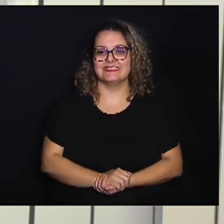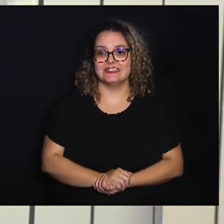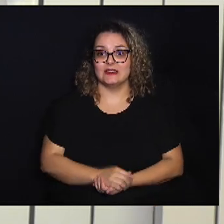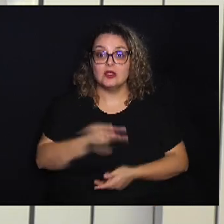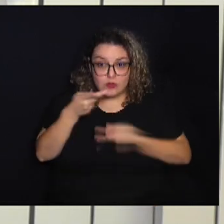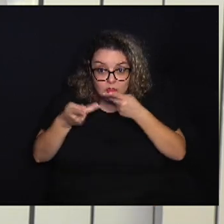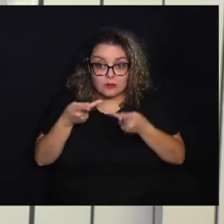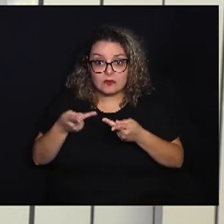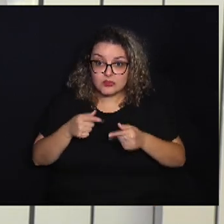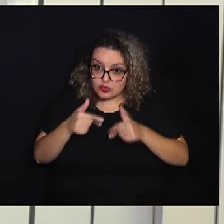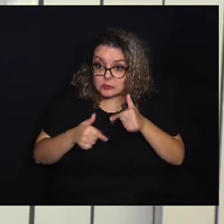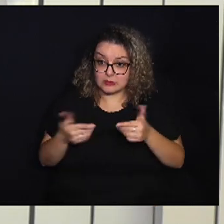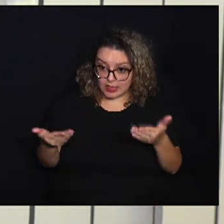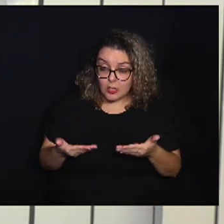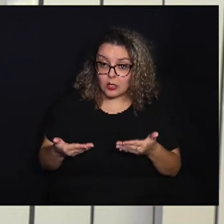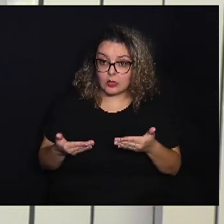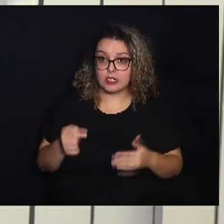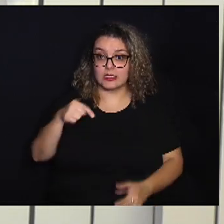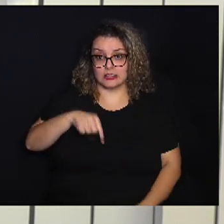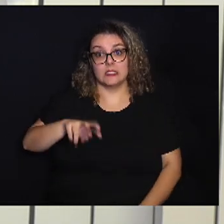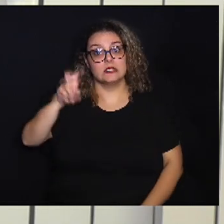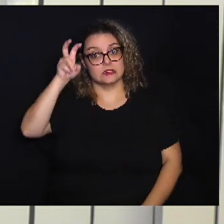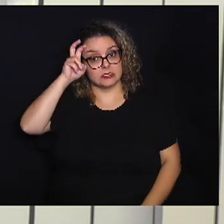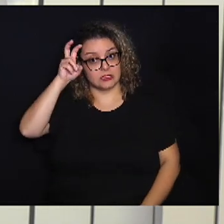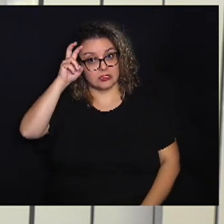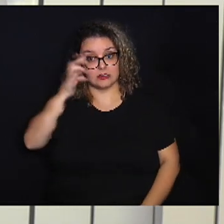sobre emprego agora? Porque nesta quinta-feira,